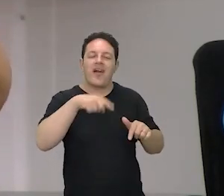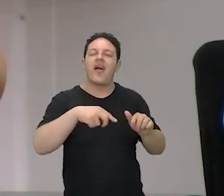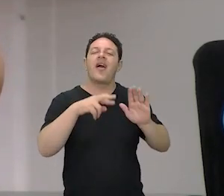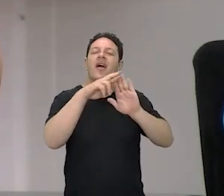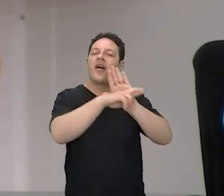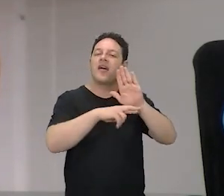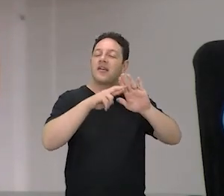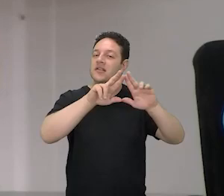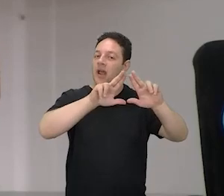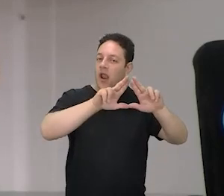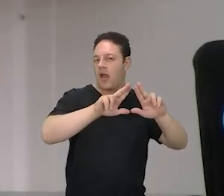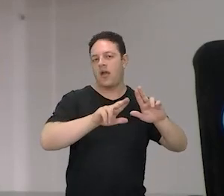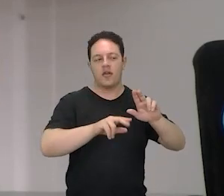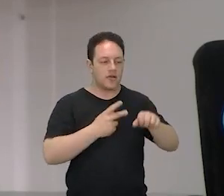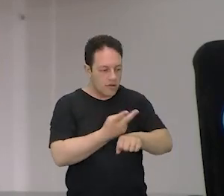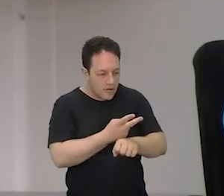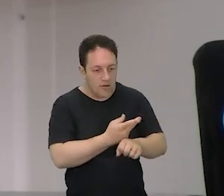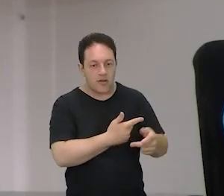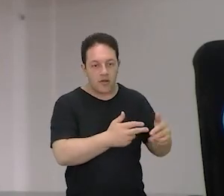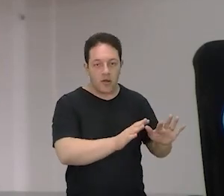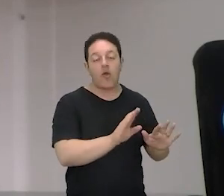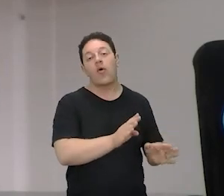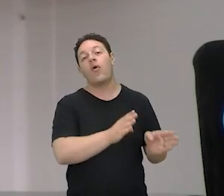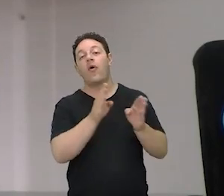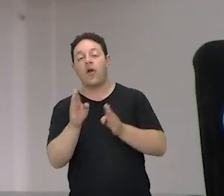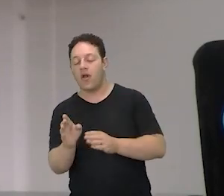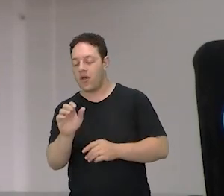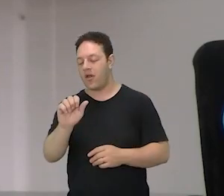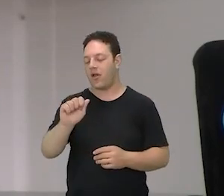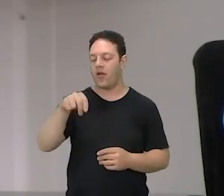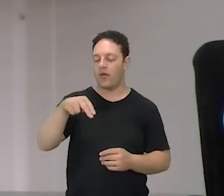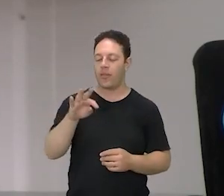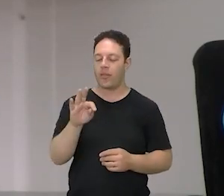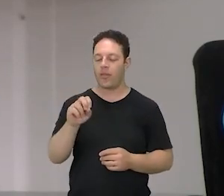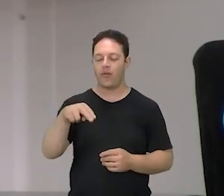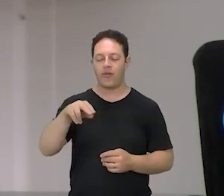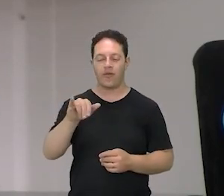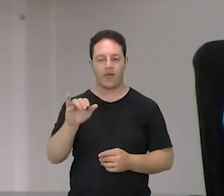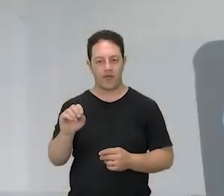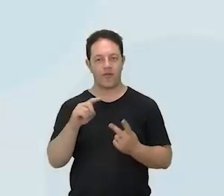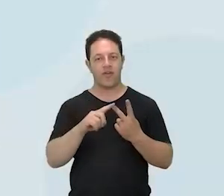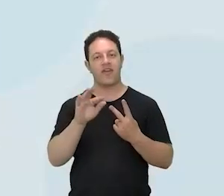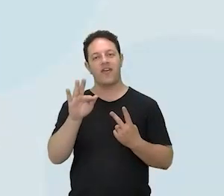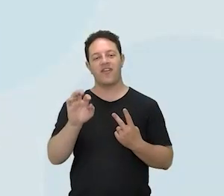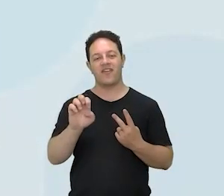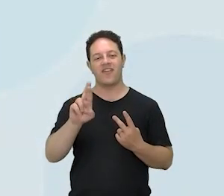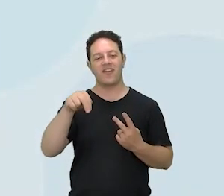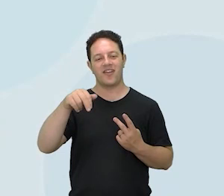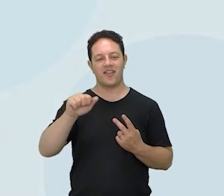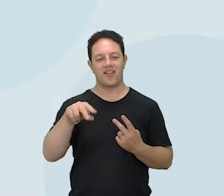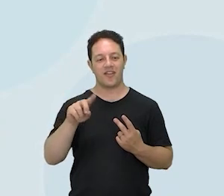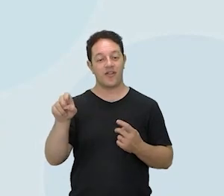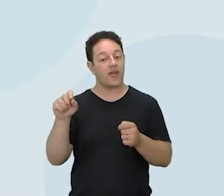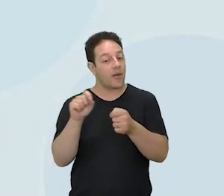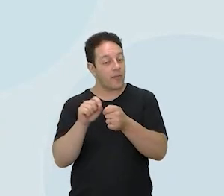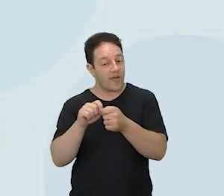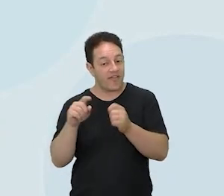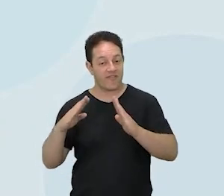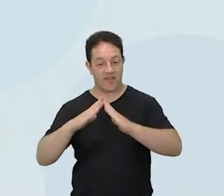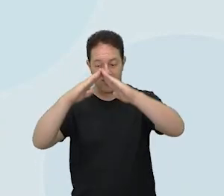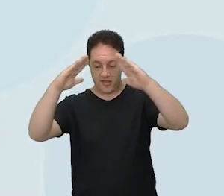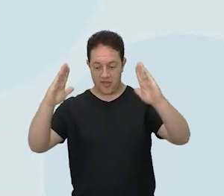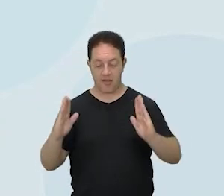E os 2, Fernando e Antônio, construíram a nossa casa sustentável. É importante deixar evidenciado isso